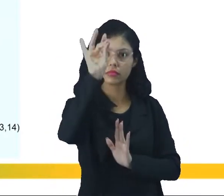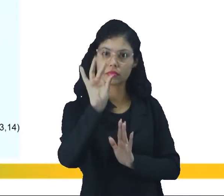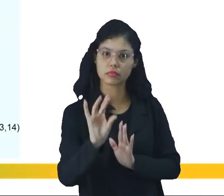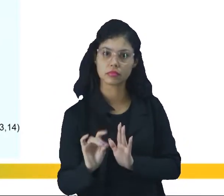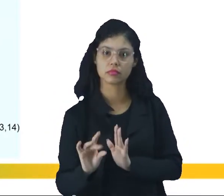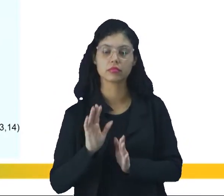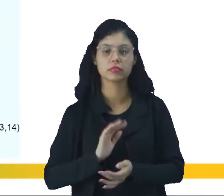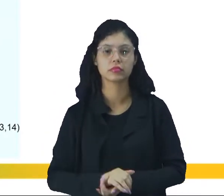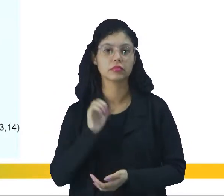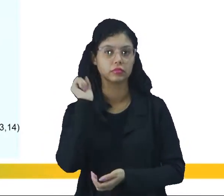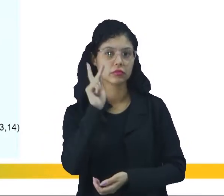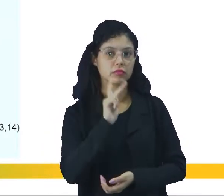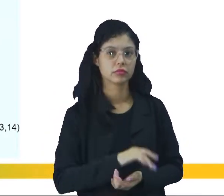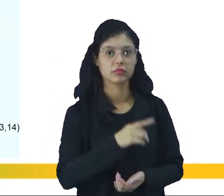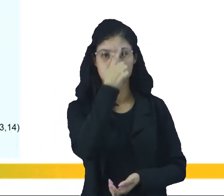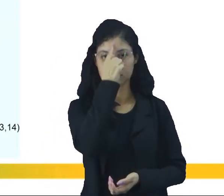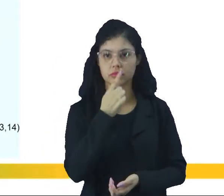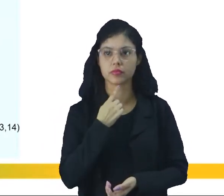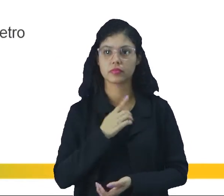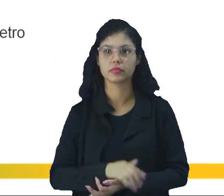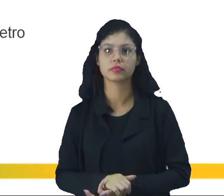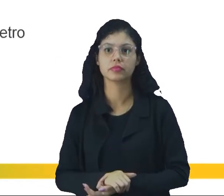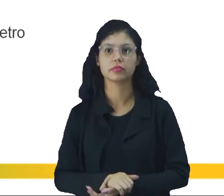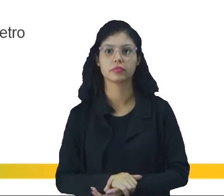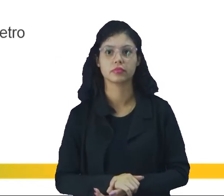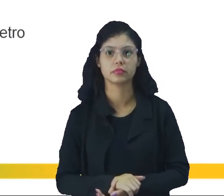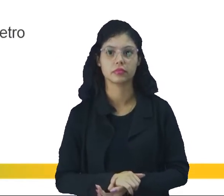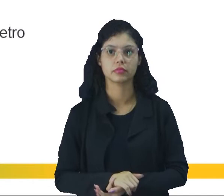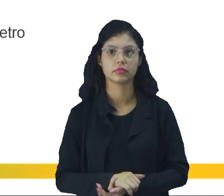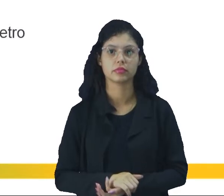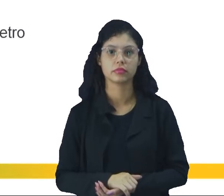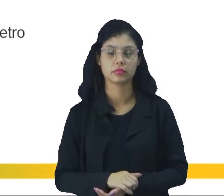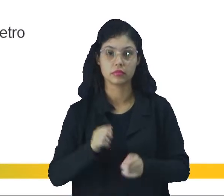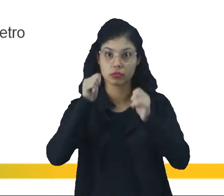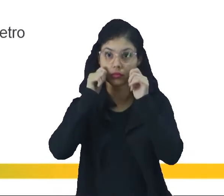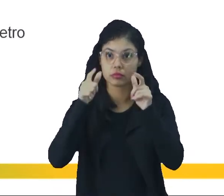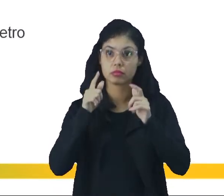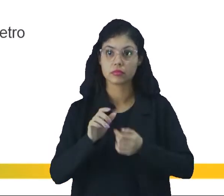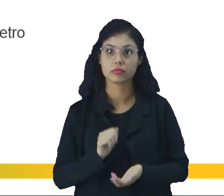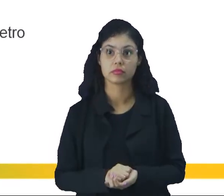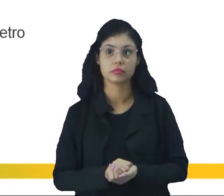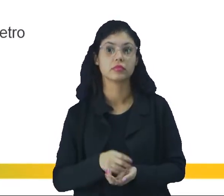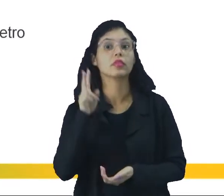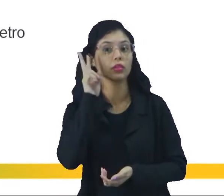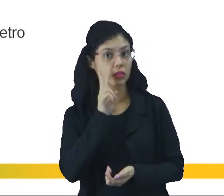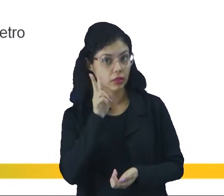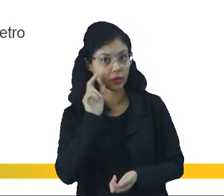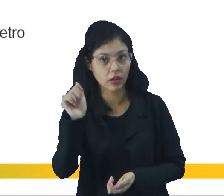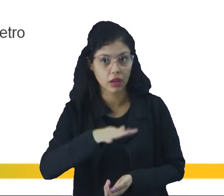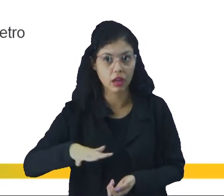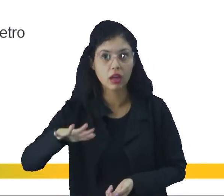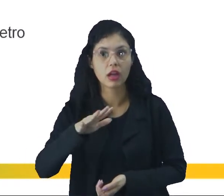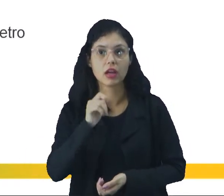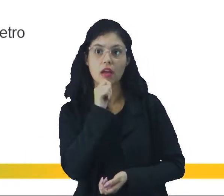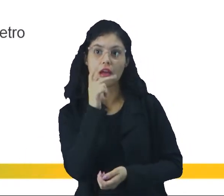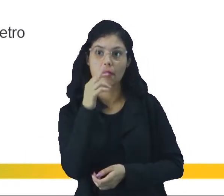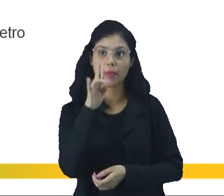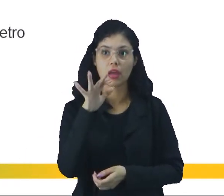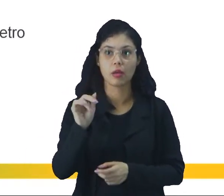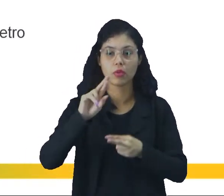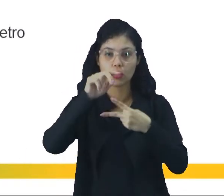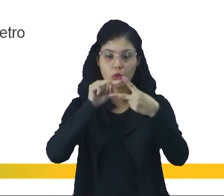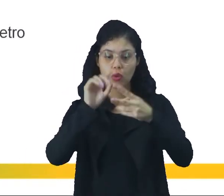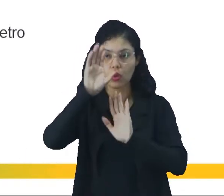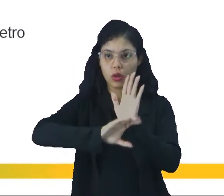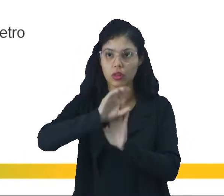das áreas, ok? Das figuras geométricas. Atenção, vale lembrar que a área e o perímetro são